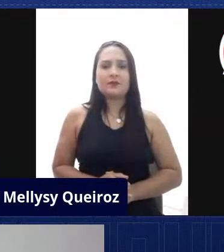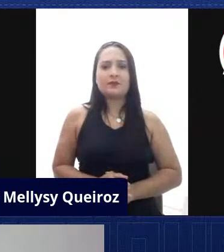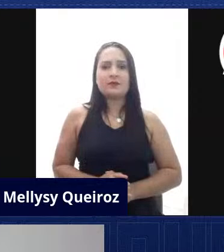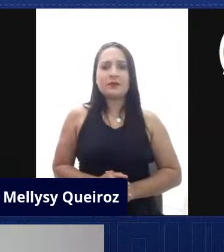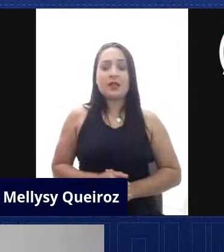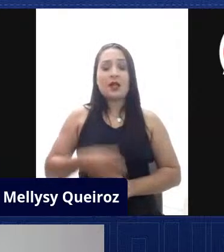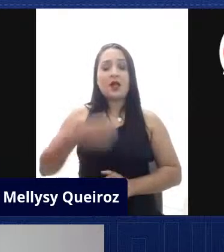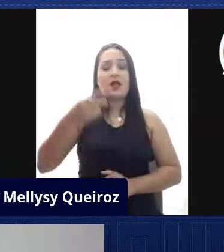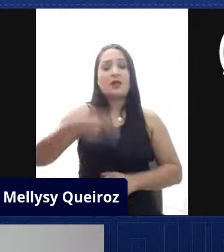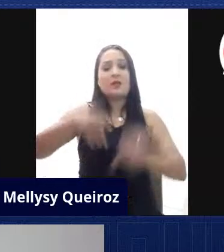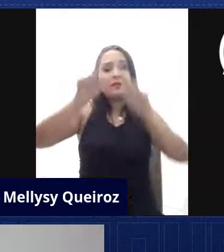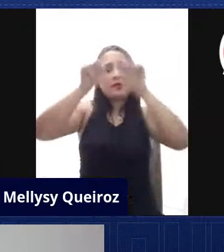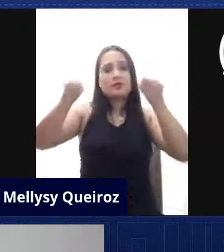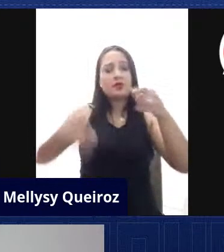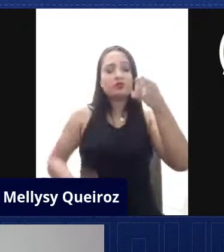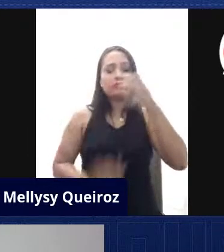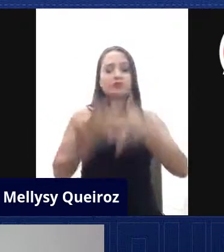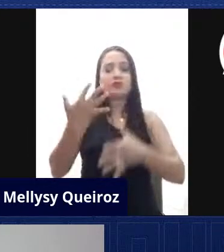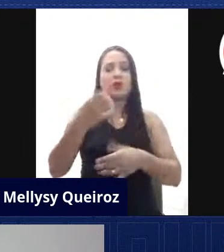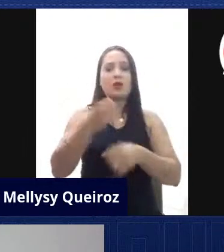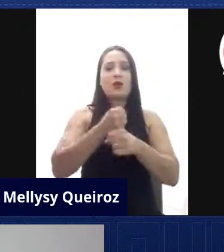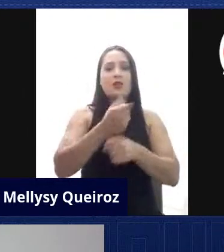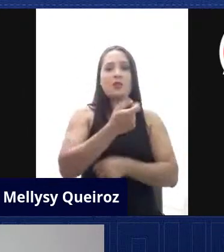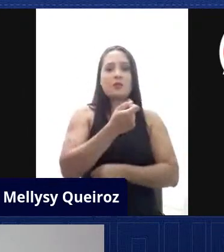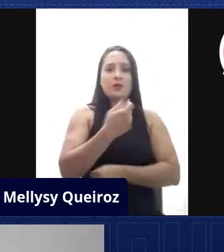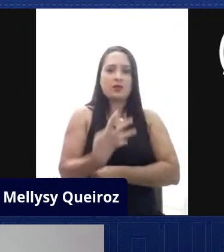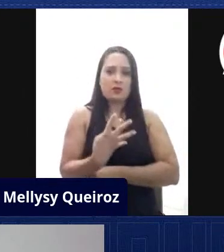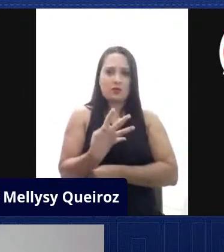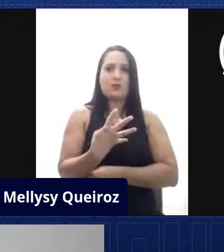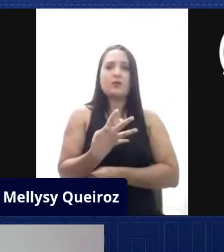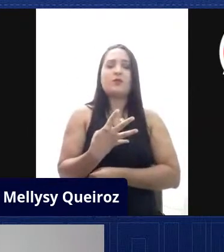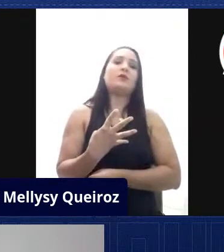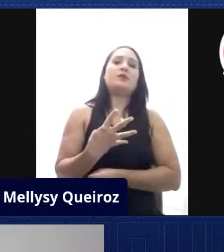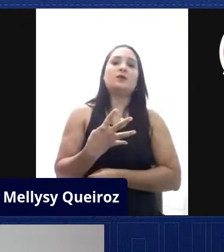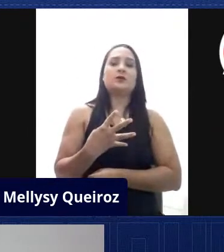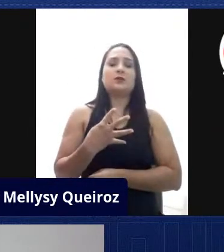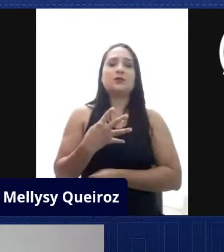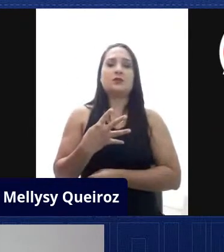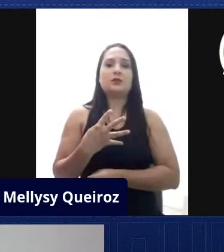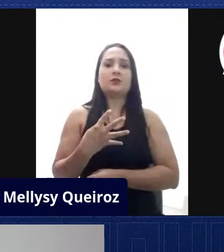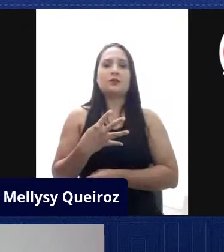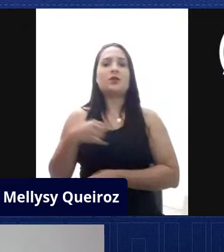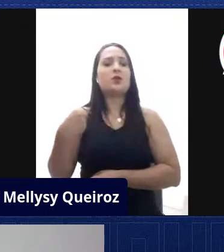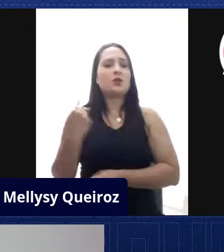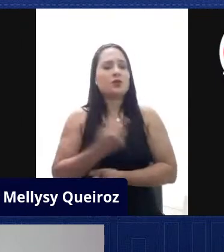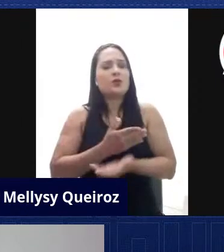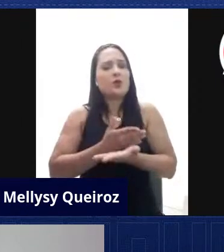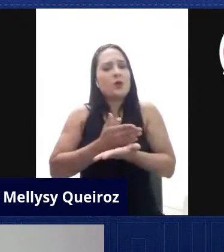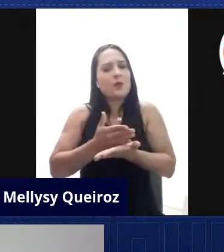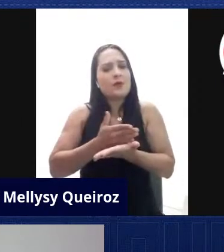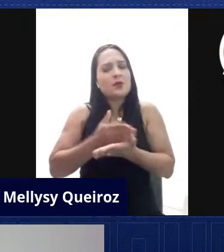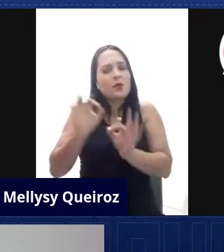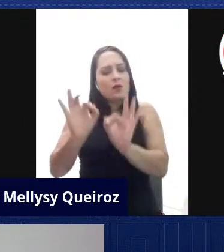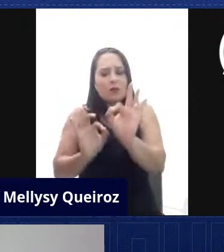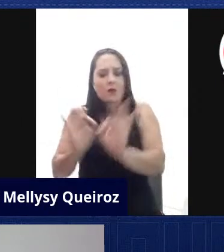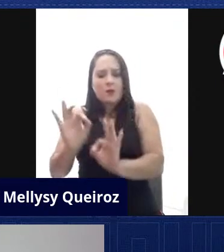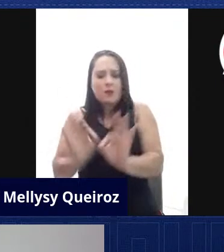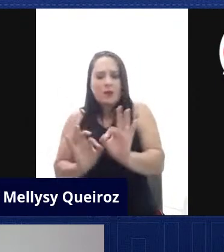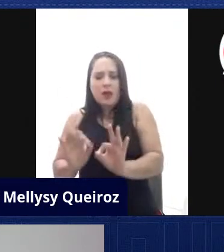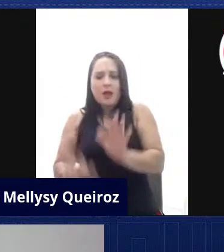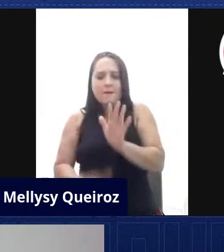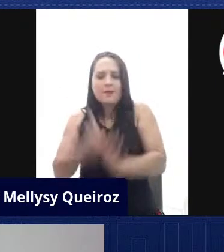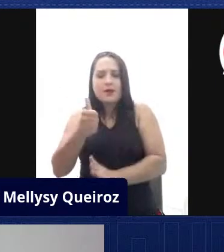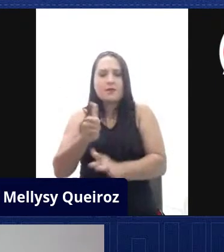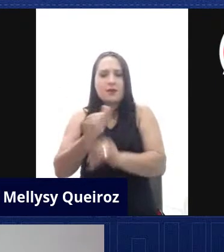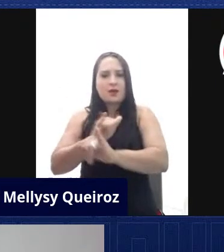em 2014, foi em 2014 que a gente começou a desenhar a primeira campanha, um projeto que